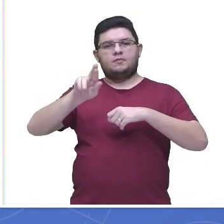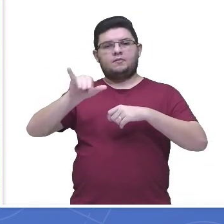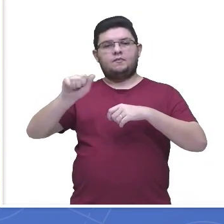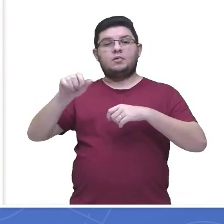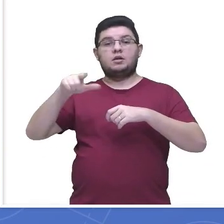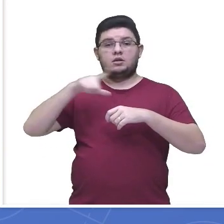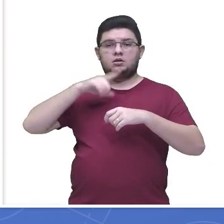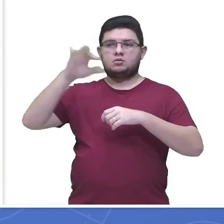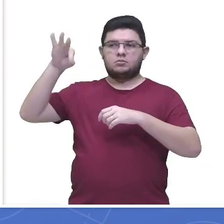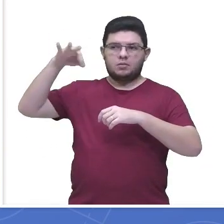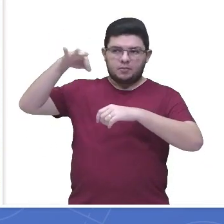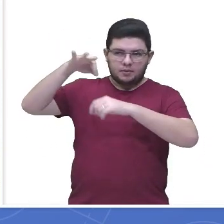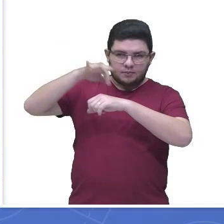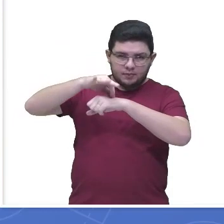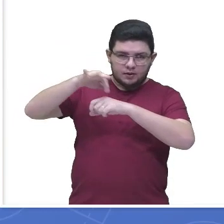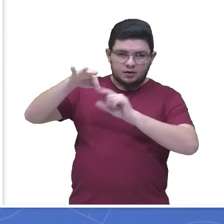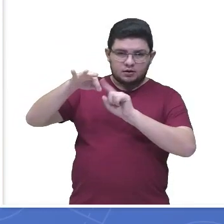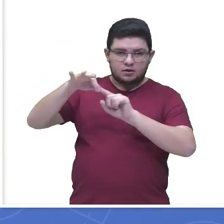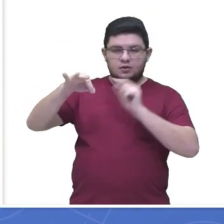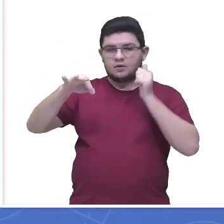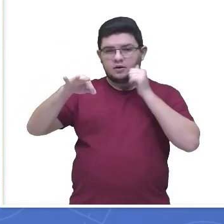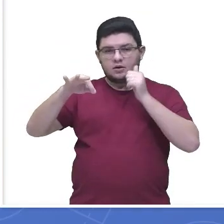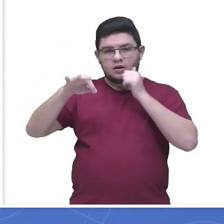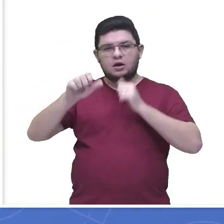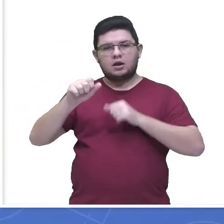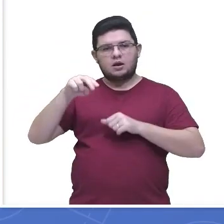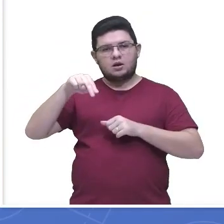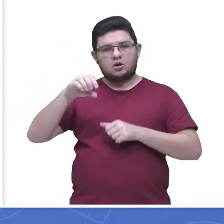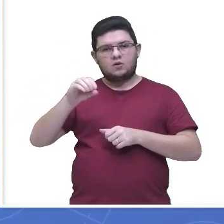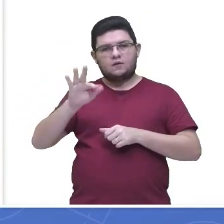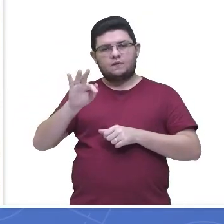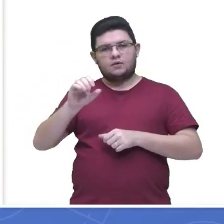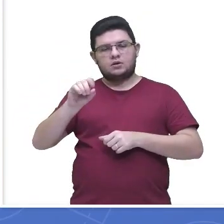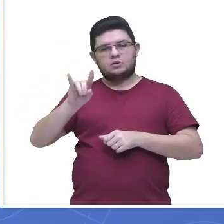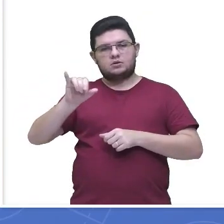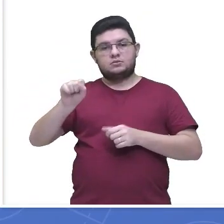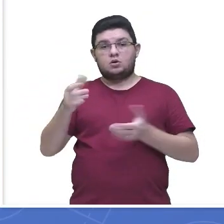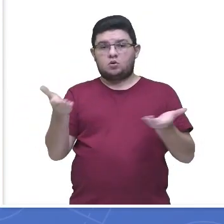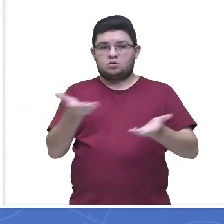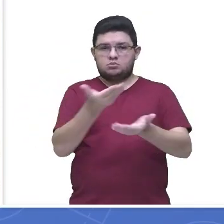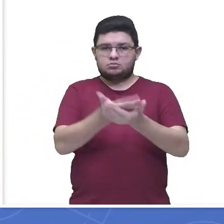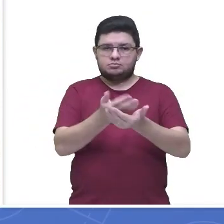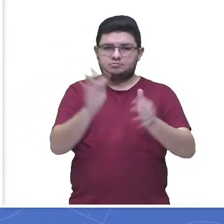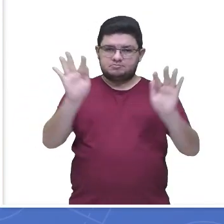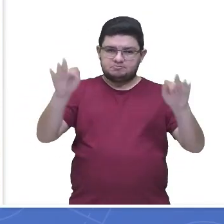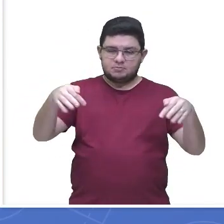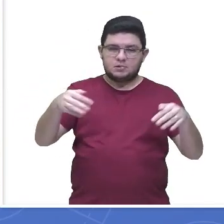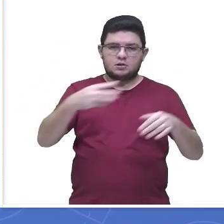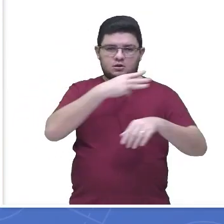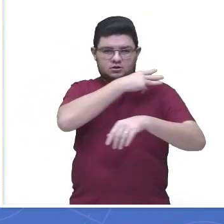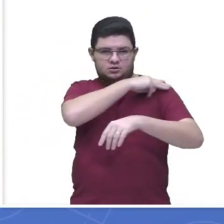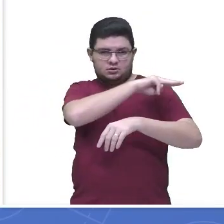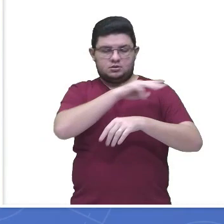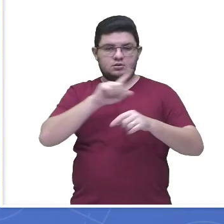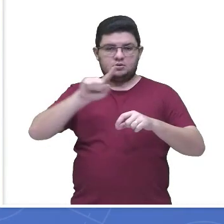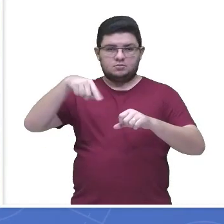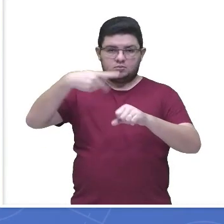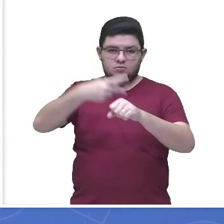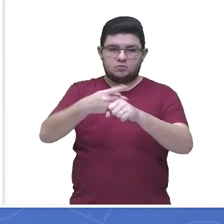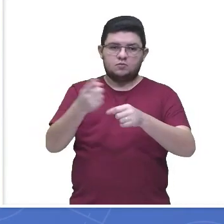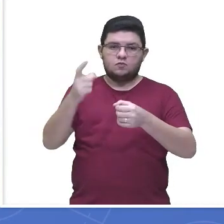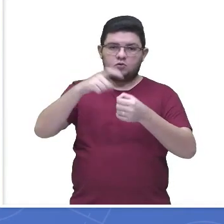mosquito anófilis, como a gente pôde observar. Ok? Então essa foi a nossa aula aí do terceiro ano de Biologia. Depois a gente retorna com a nossa